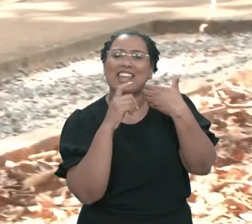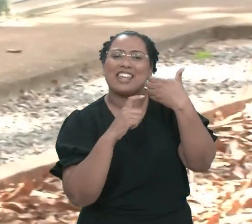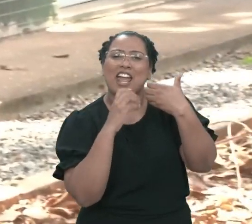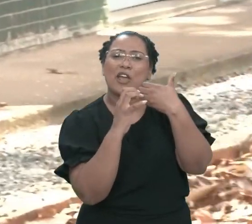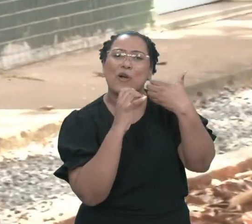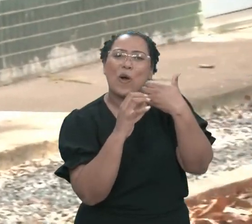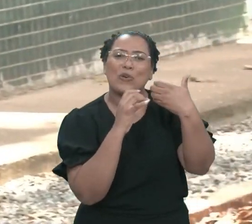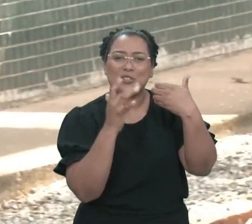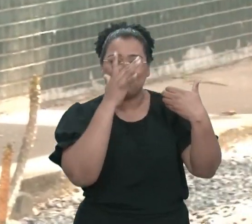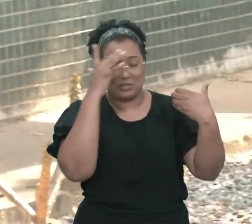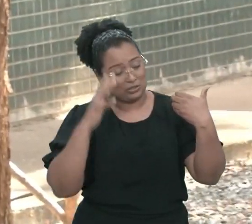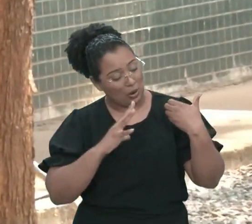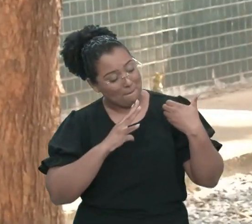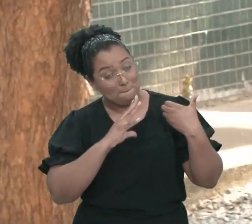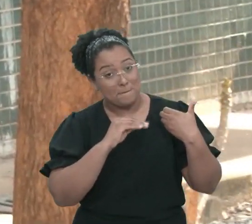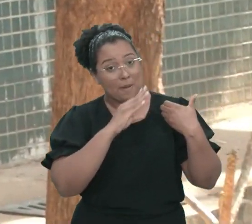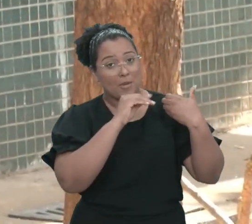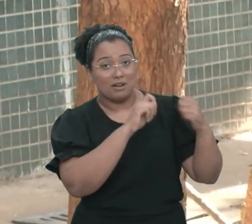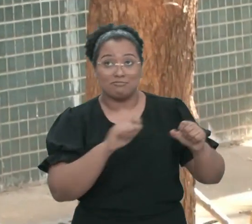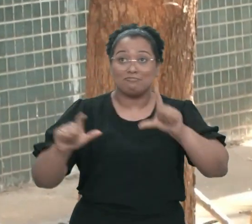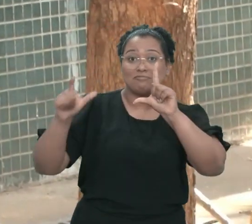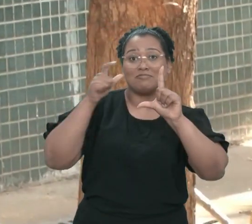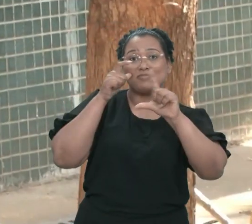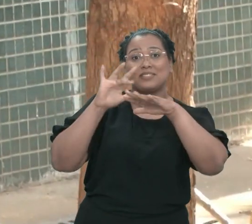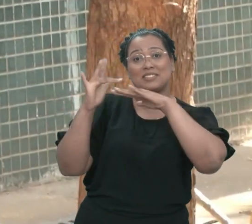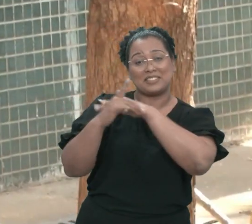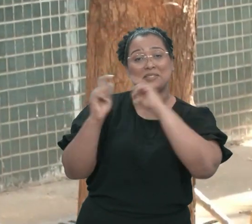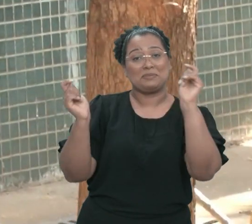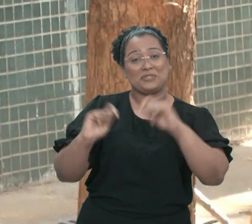redes sociais de seus idealizadores.